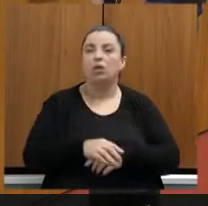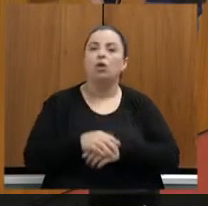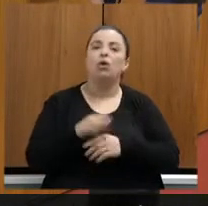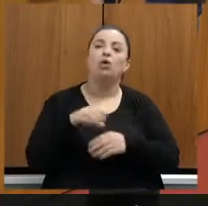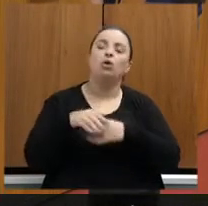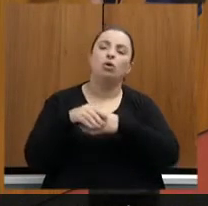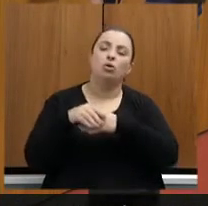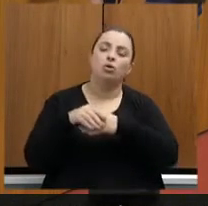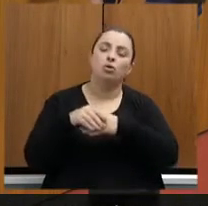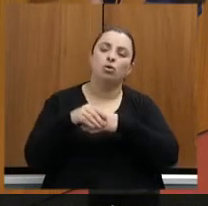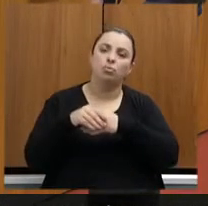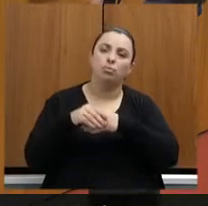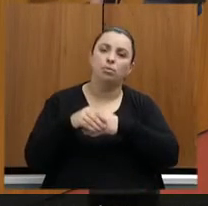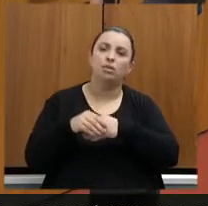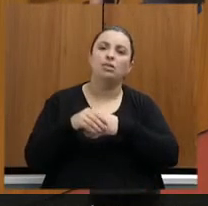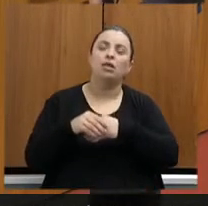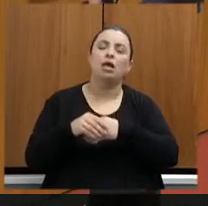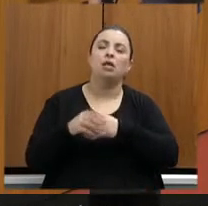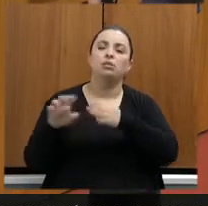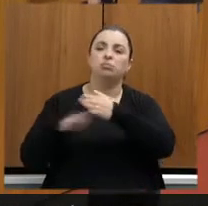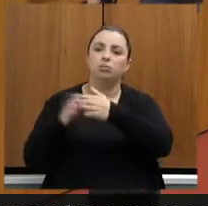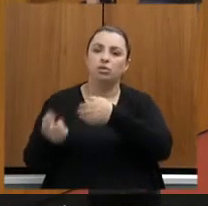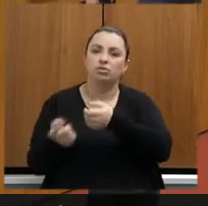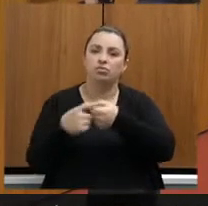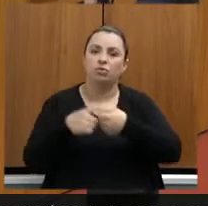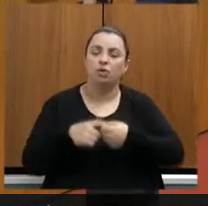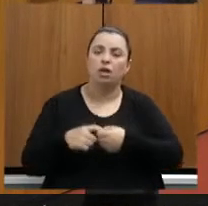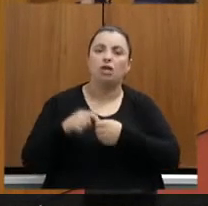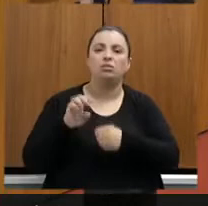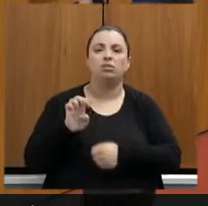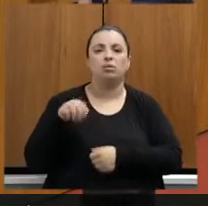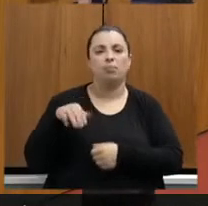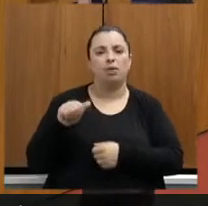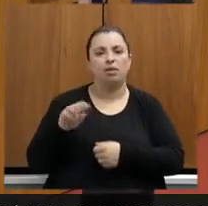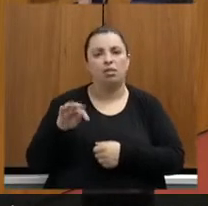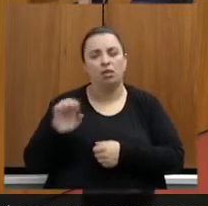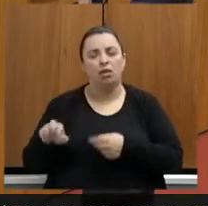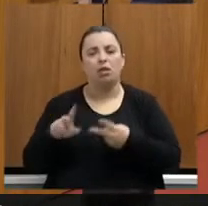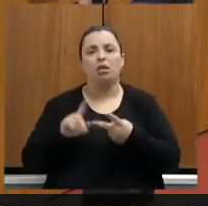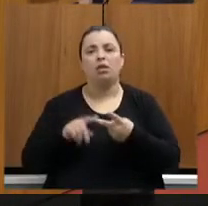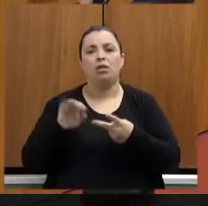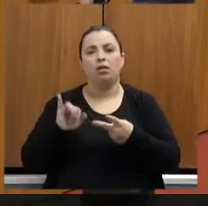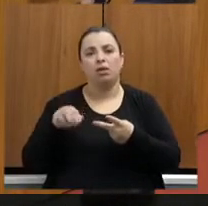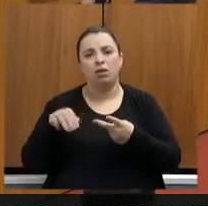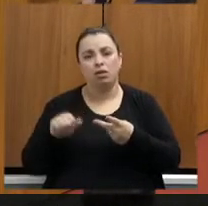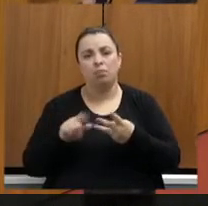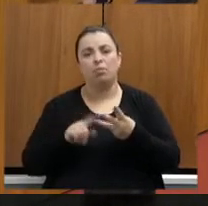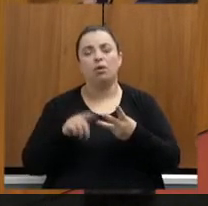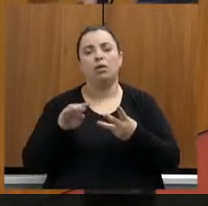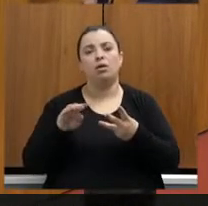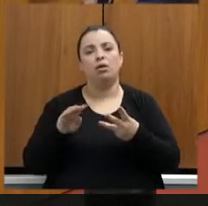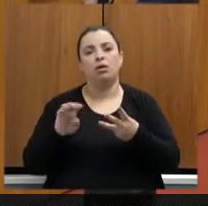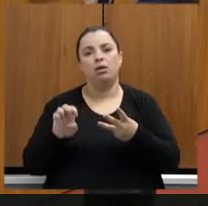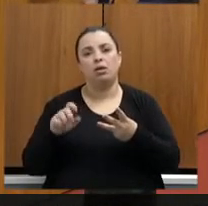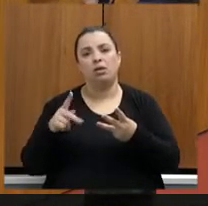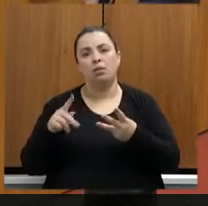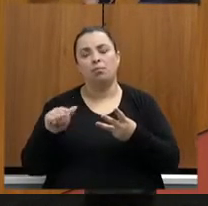vinculadas é manter Lima e também é para mim ir o